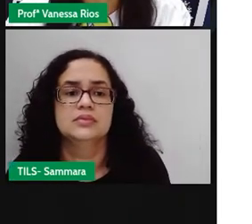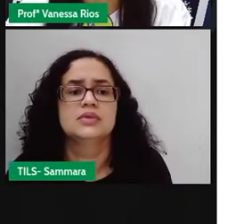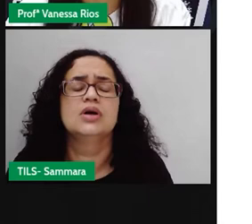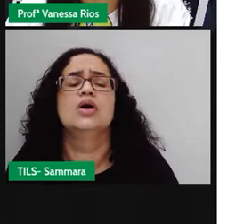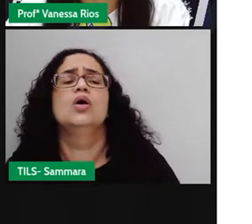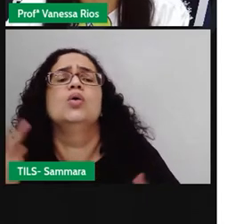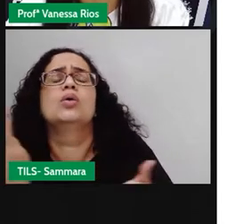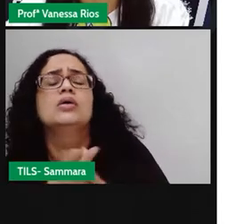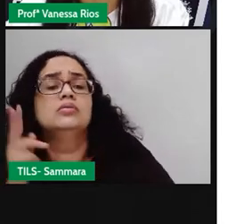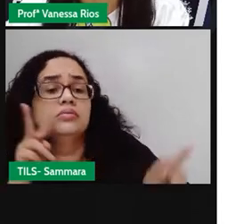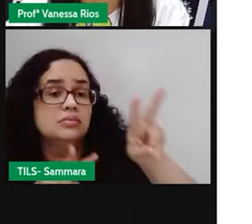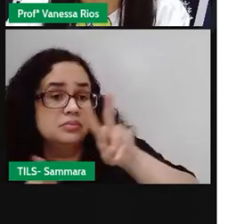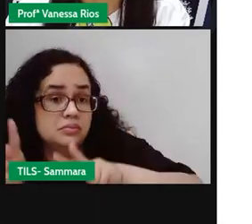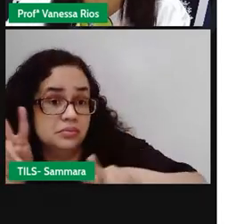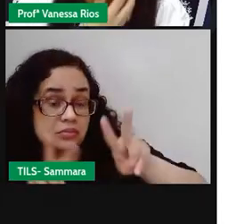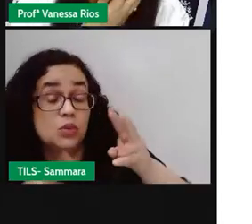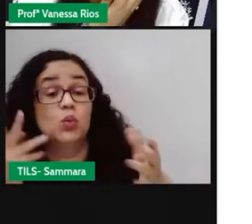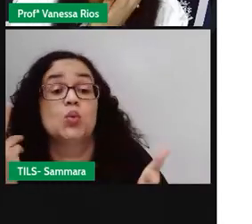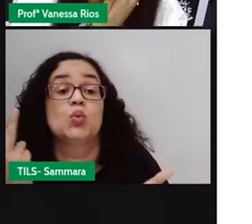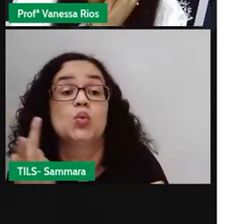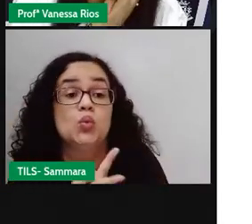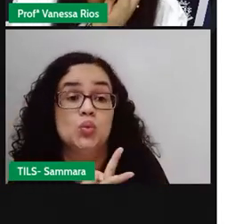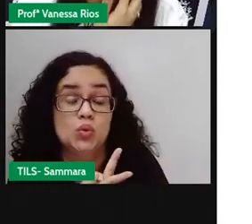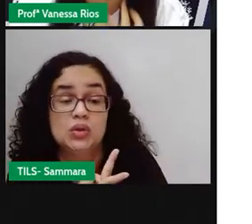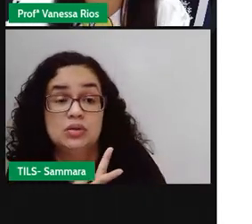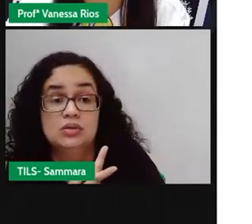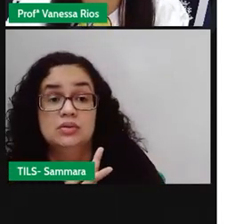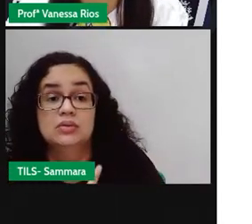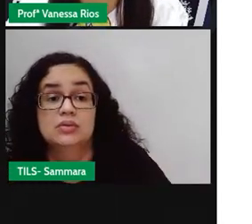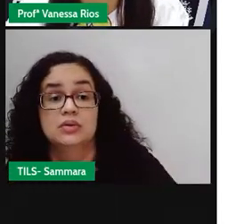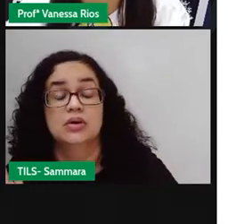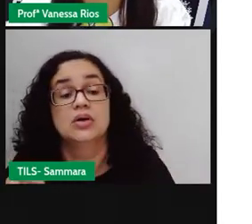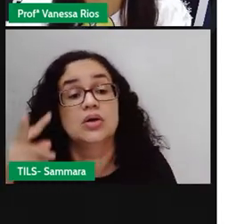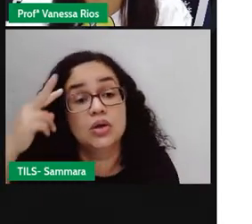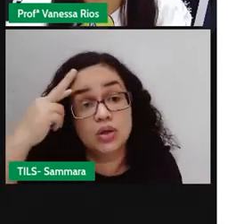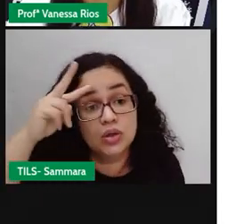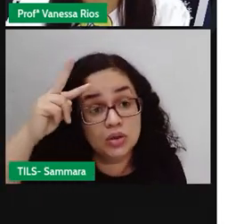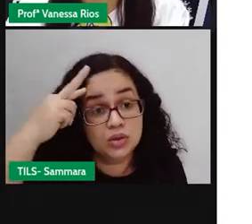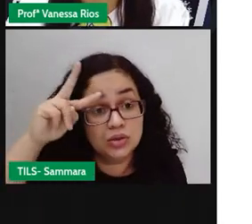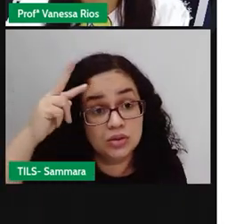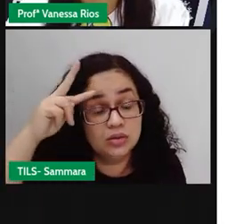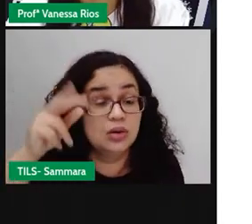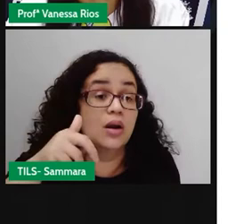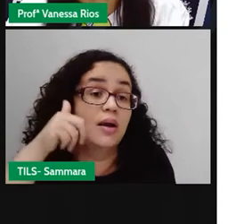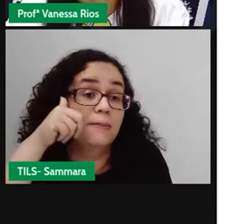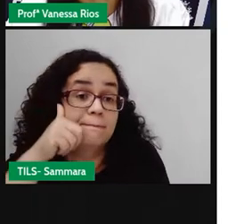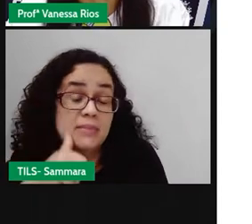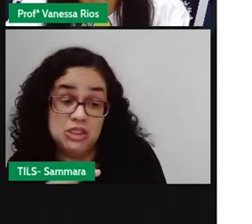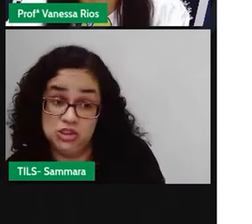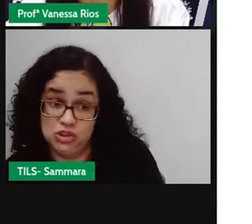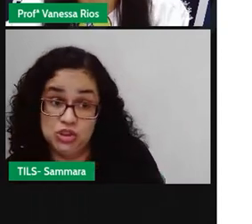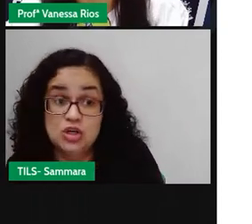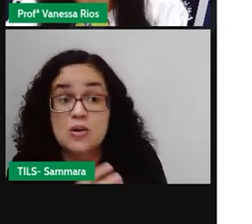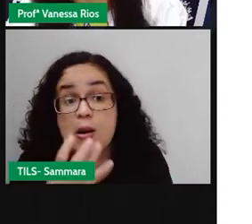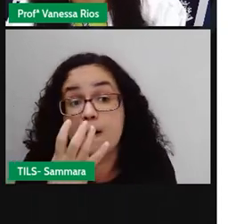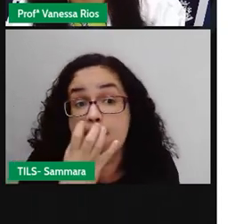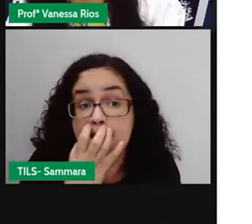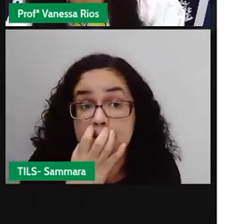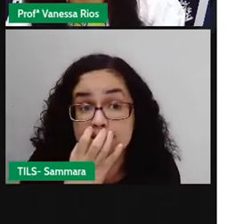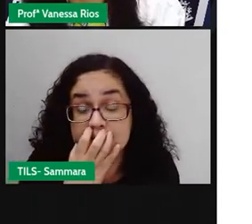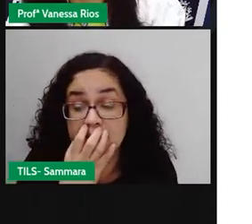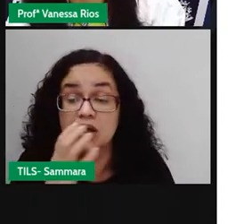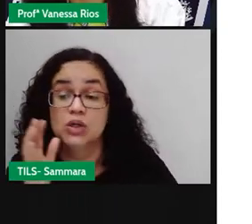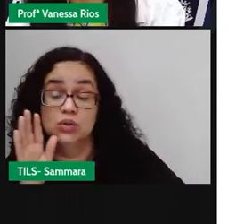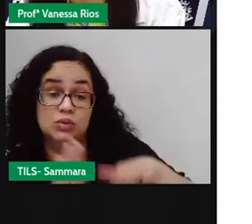O que que a gente observa aí no acontecimento, né? Nos acontecimentos dessa história? Uma menina que tinha um cachorro, que tratava bem